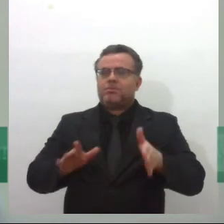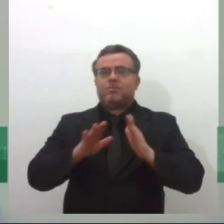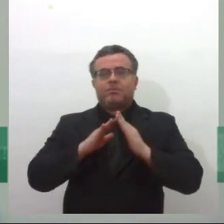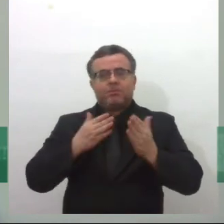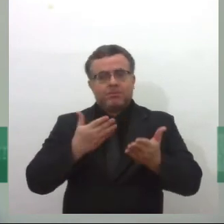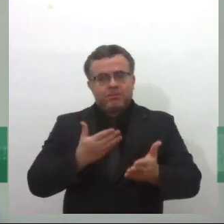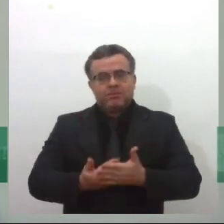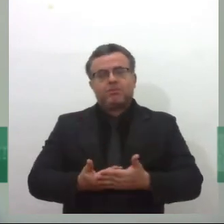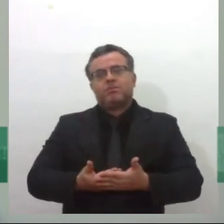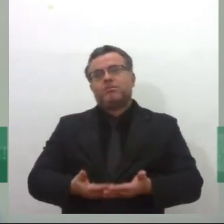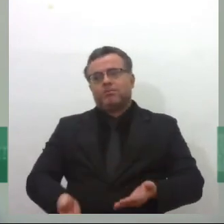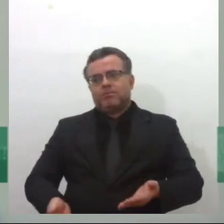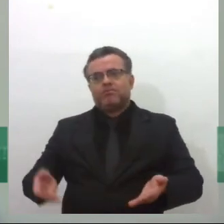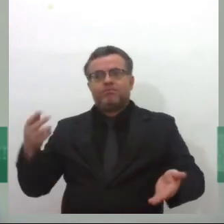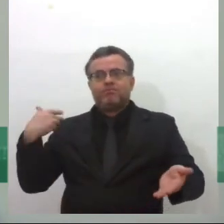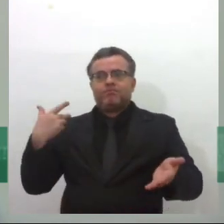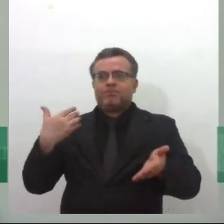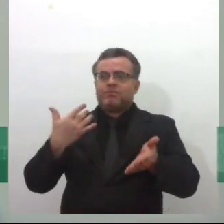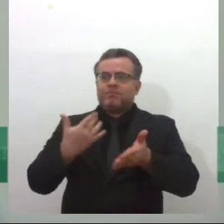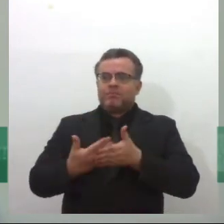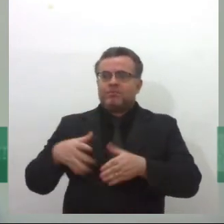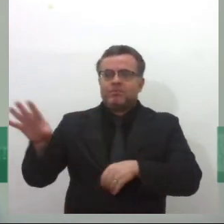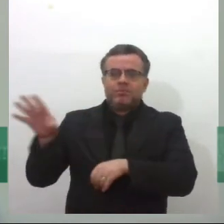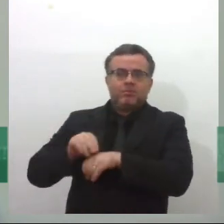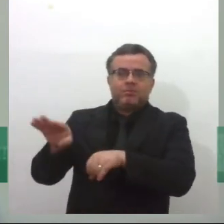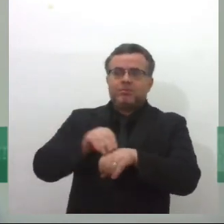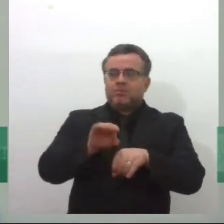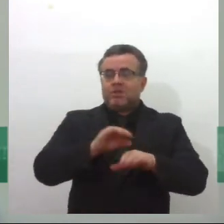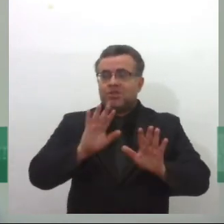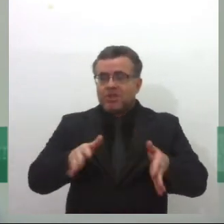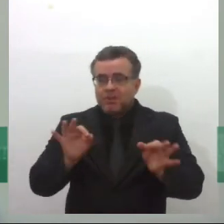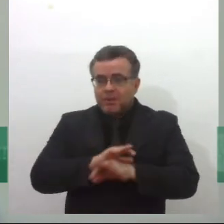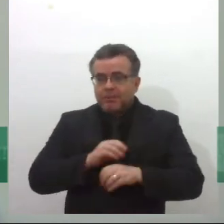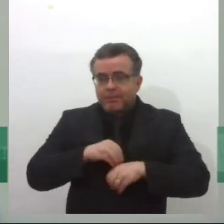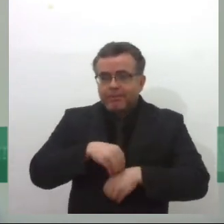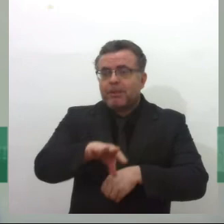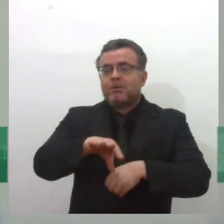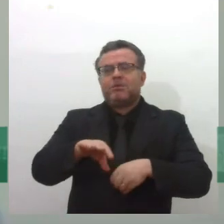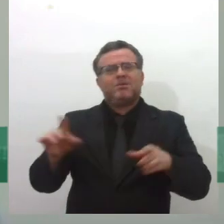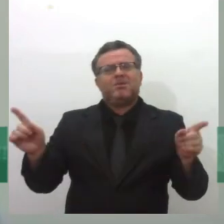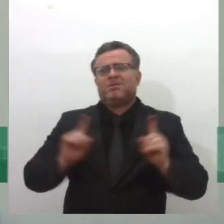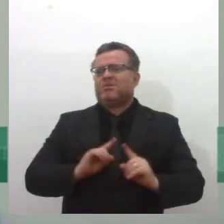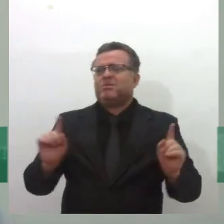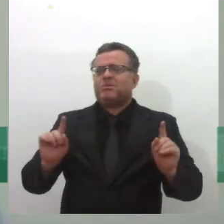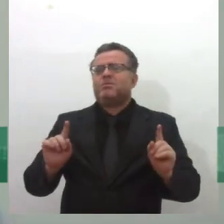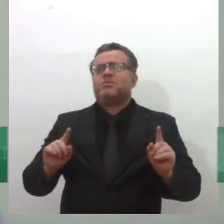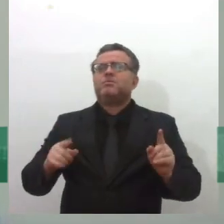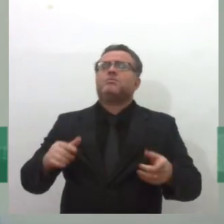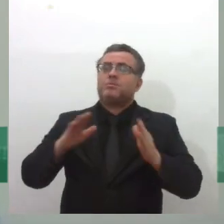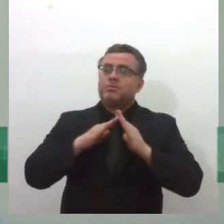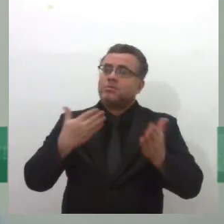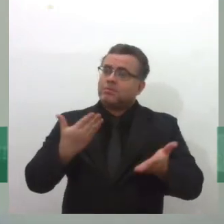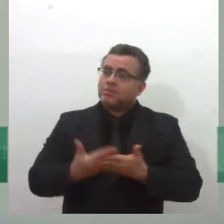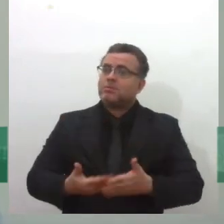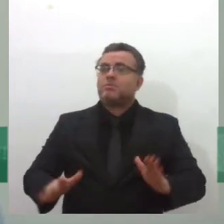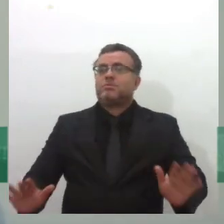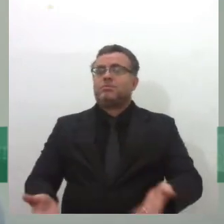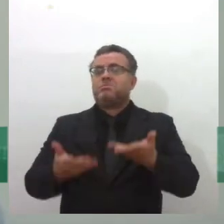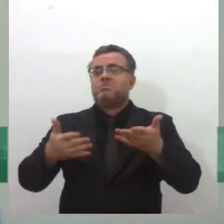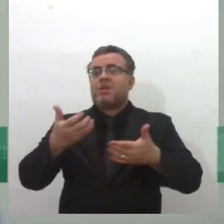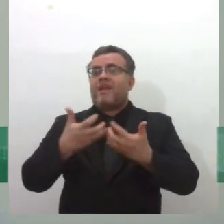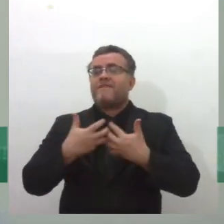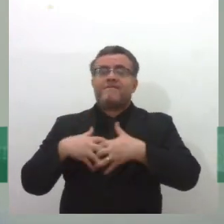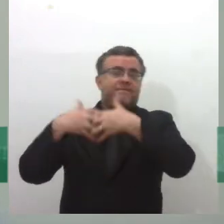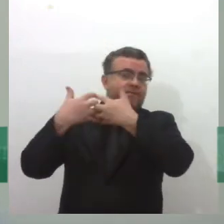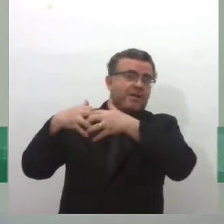que foi acumulado ao longo do tempo pela sociedade. Mas a escola é o local ideal para que a gente possa fazer esse exercício de reflexão,